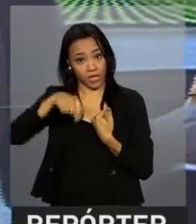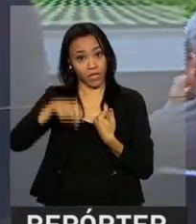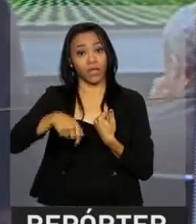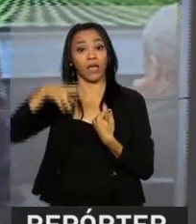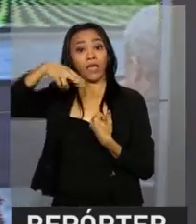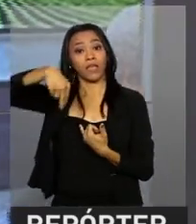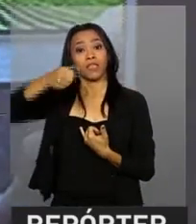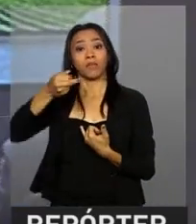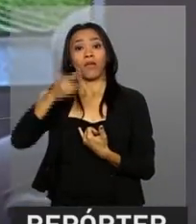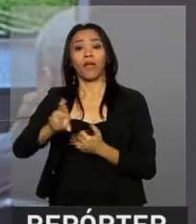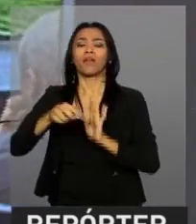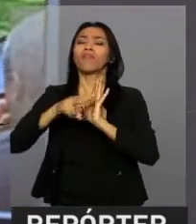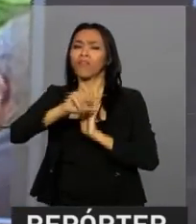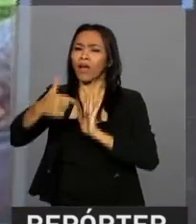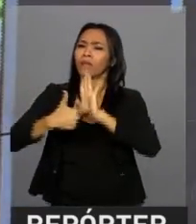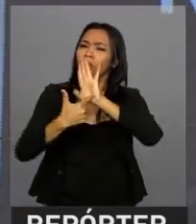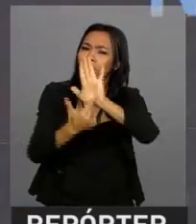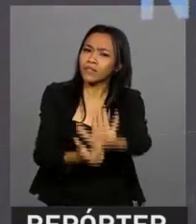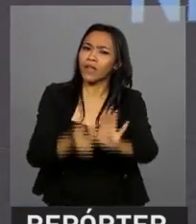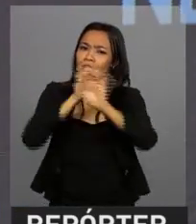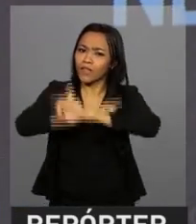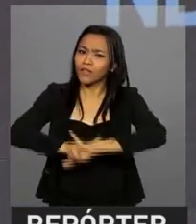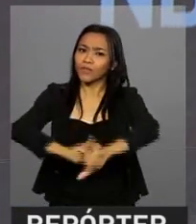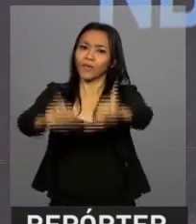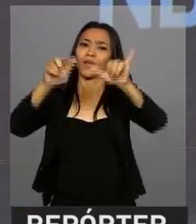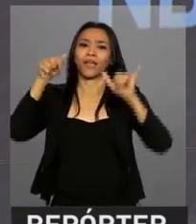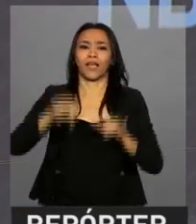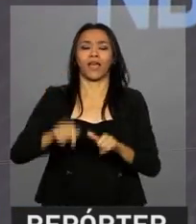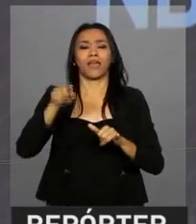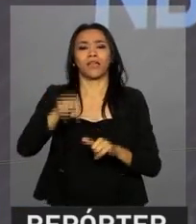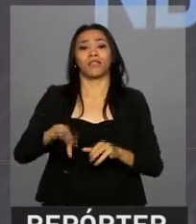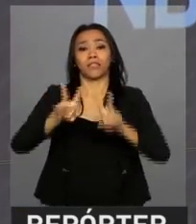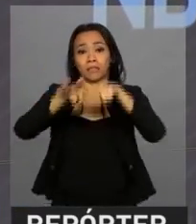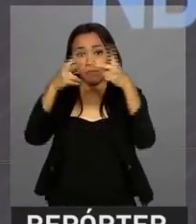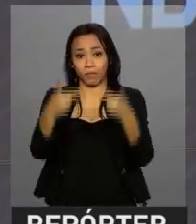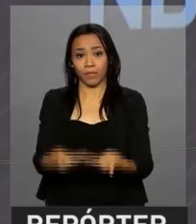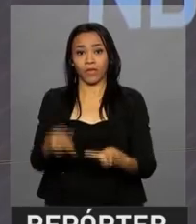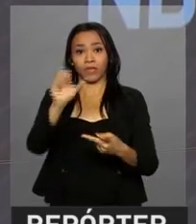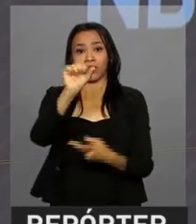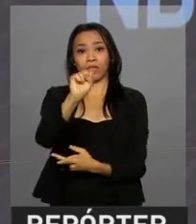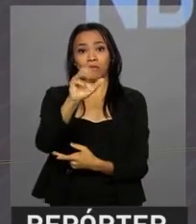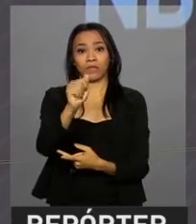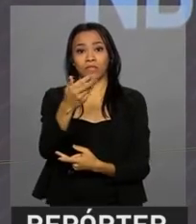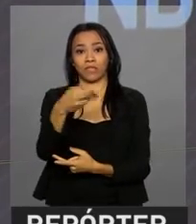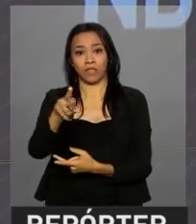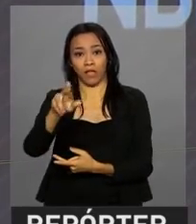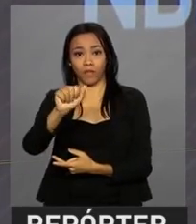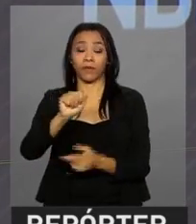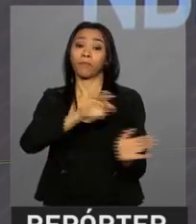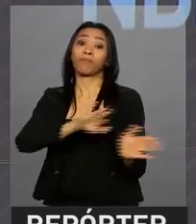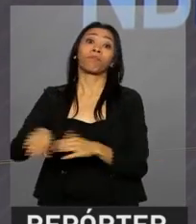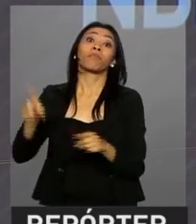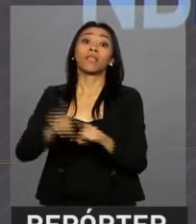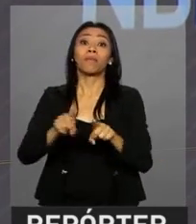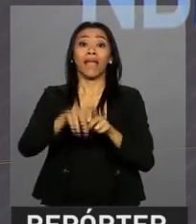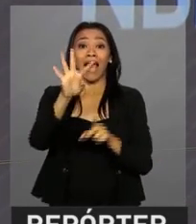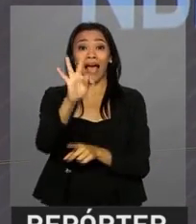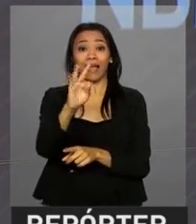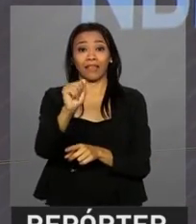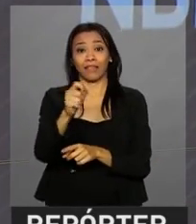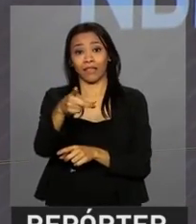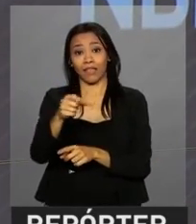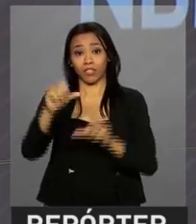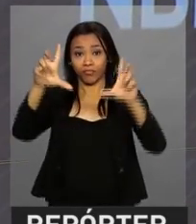transmite ao vivo o lançamento do Plano Safra 2016-2017. E a taxa de desmatamento na região amazônica caiu na